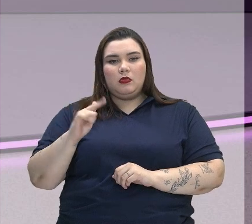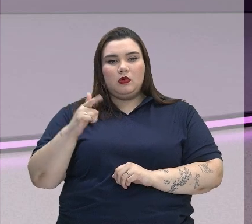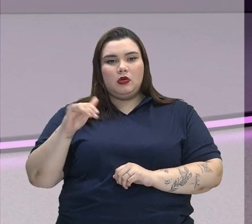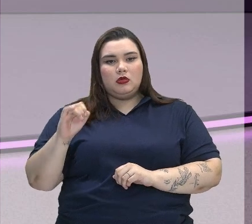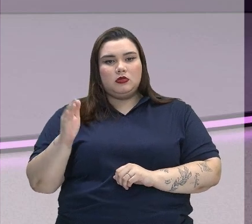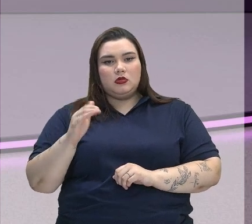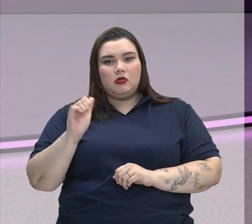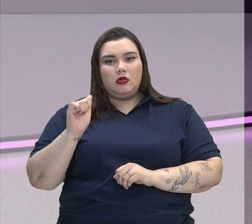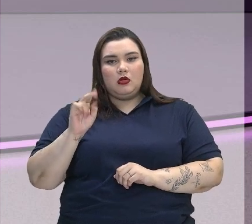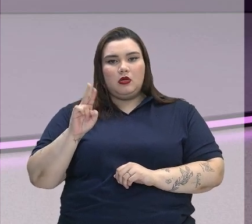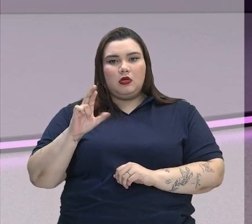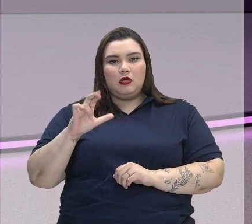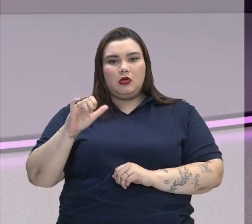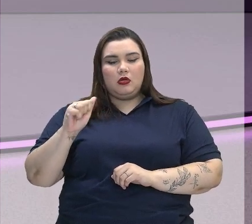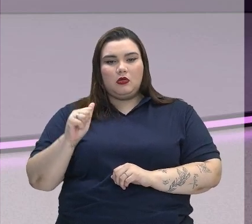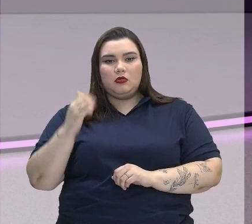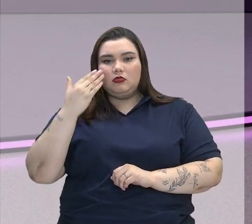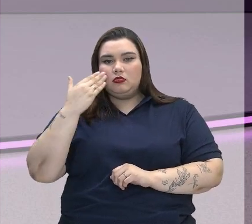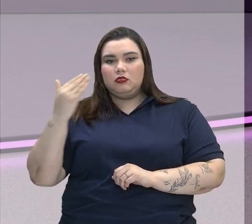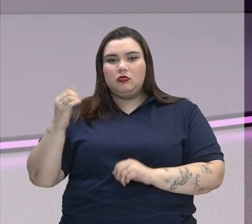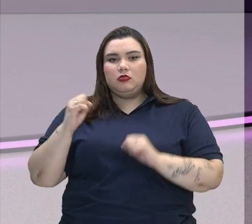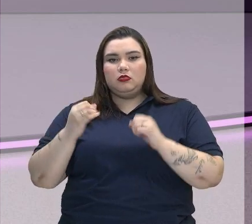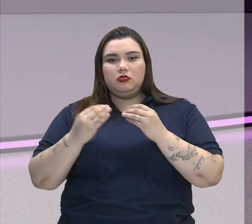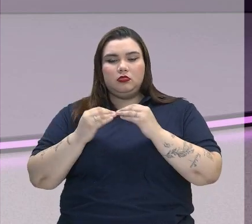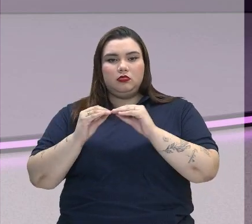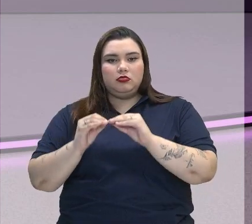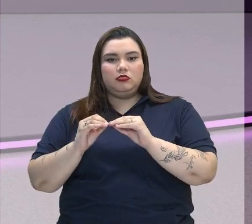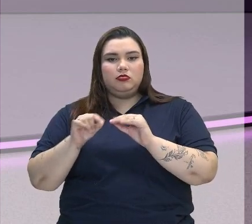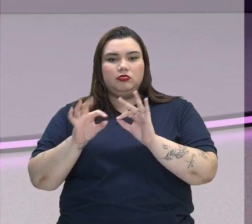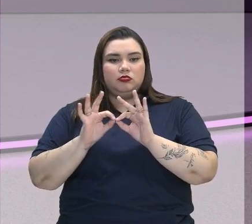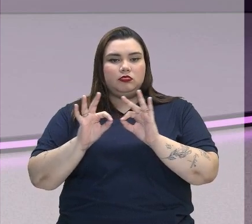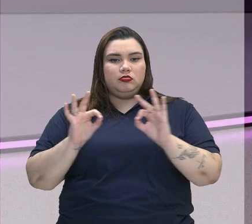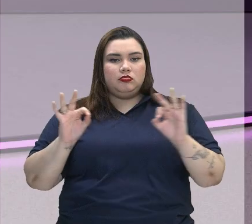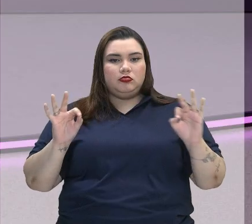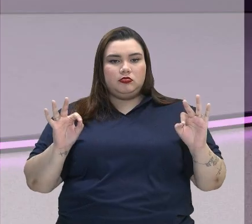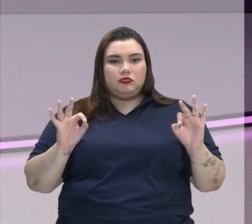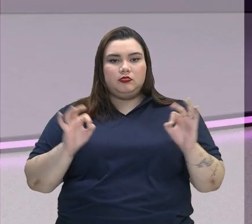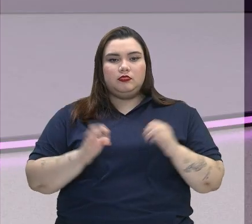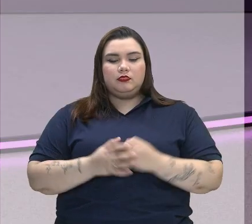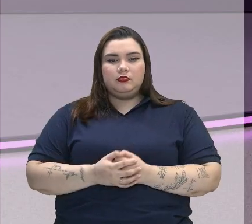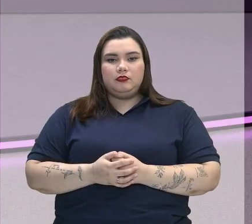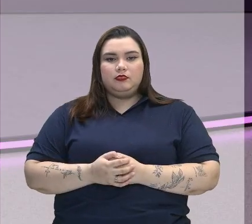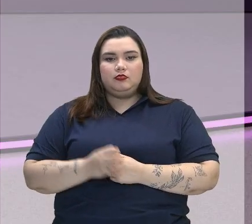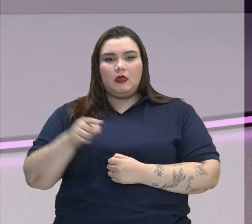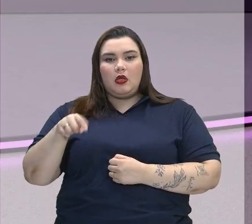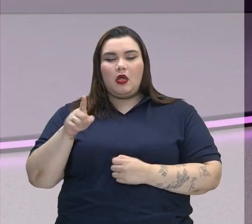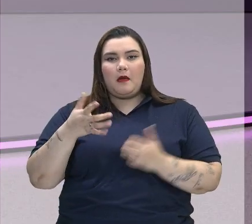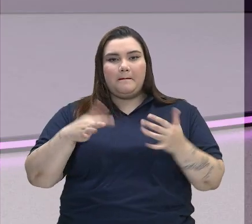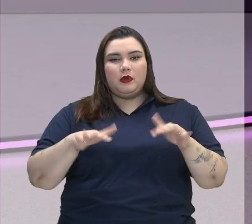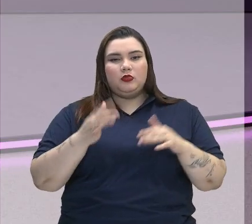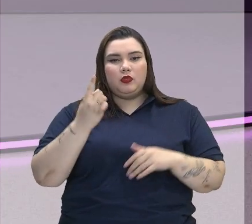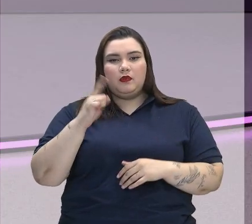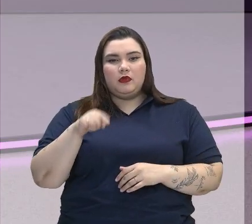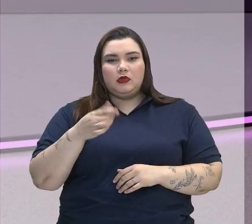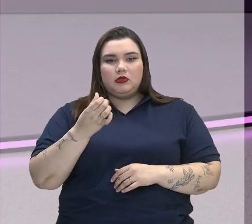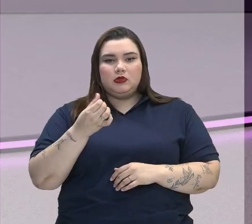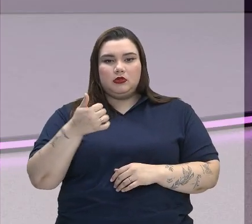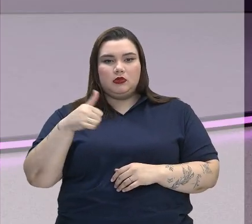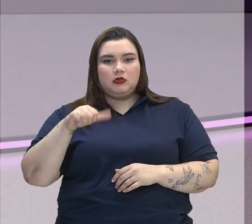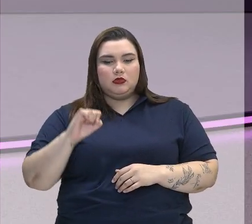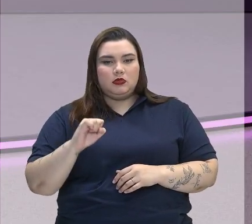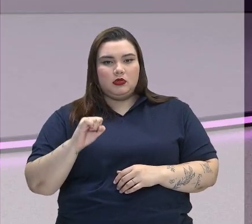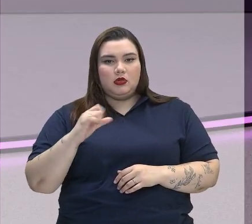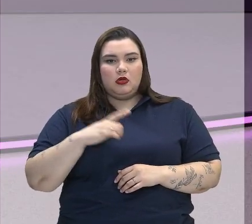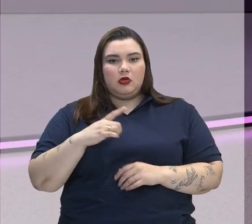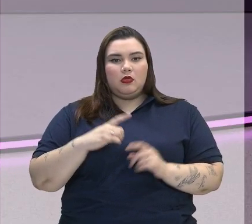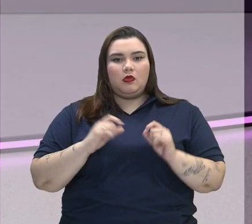Se ele é um número real, então ele pode ser localizado na reta numérica. O número φ ele é aproximadamente 1,618, então ele está entre